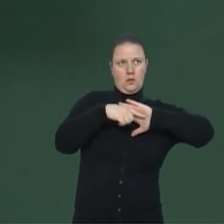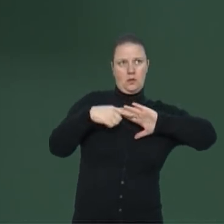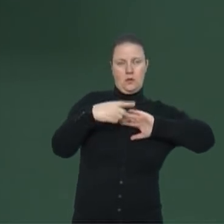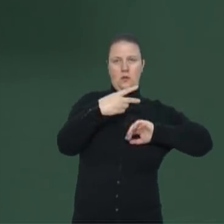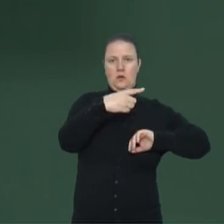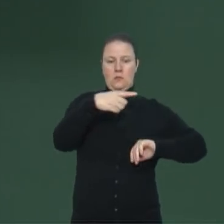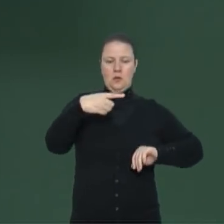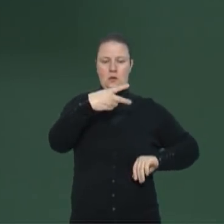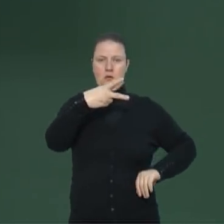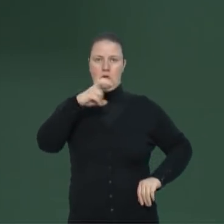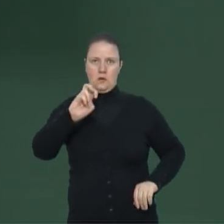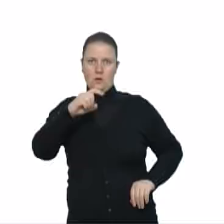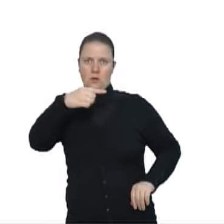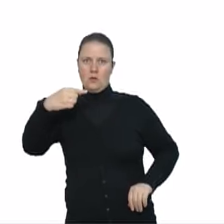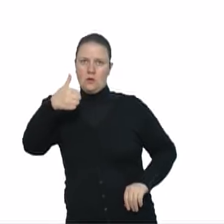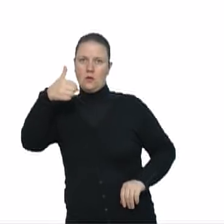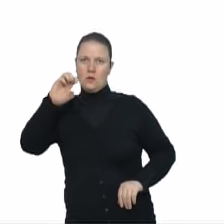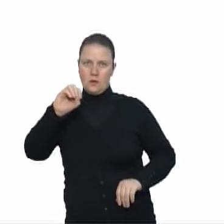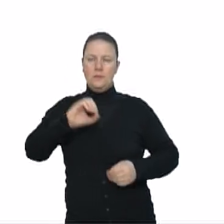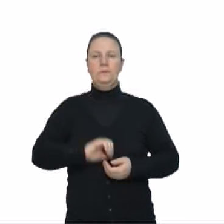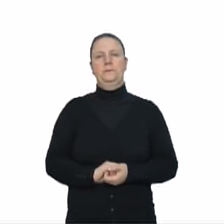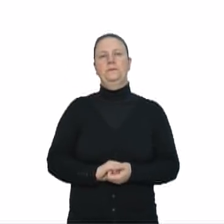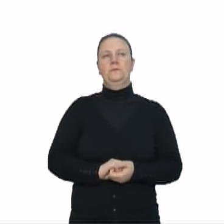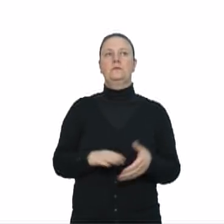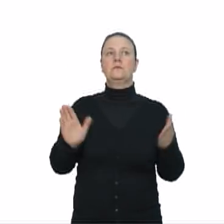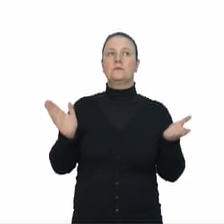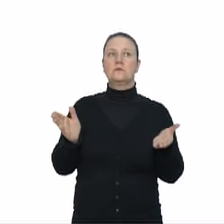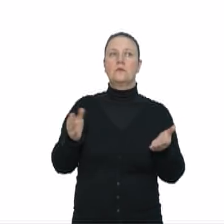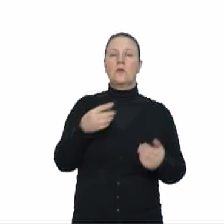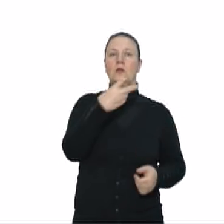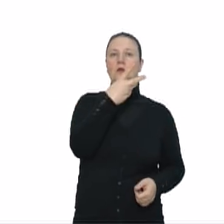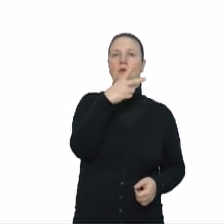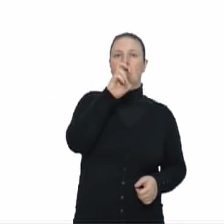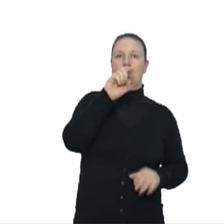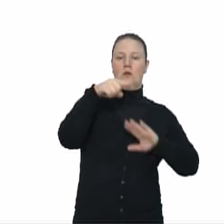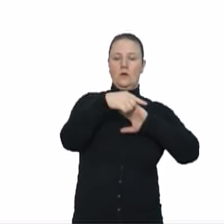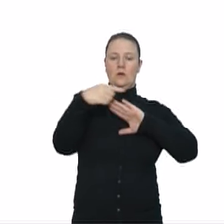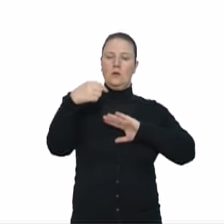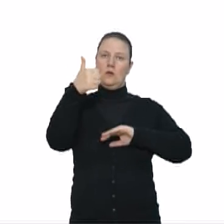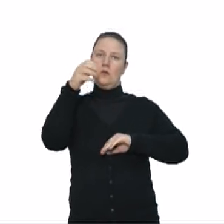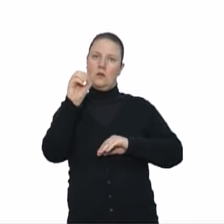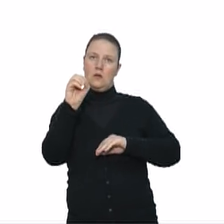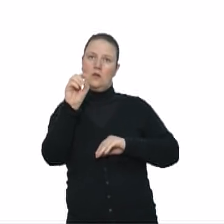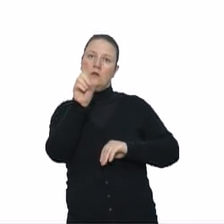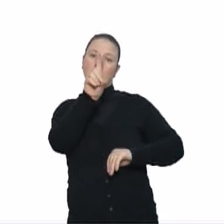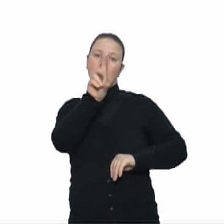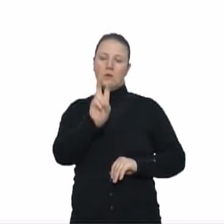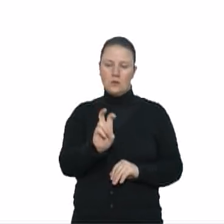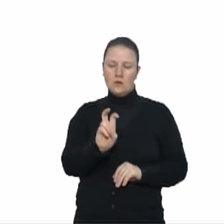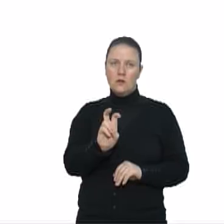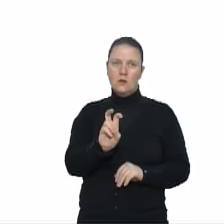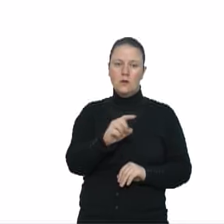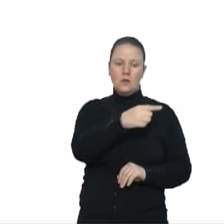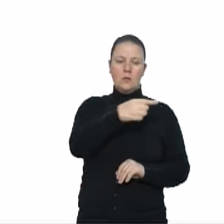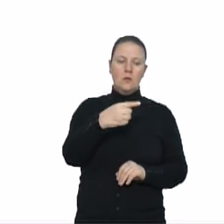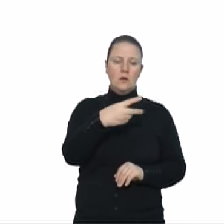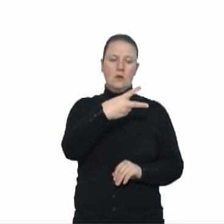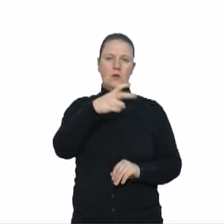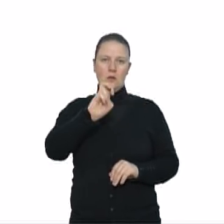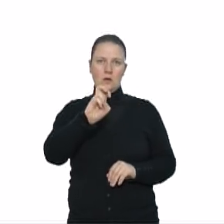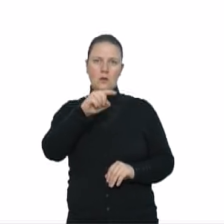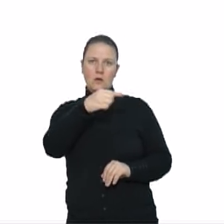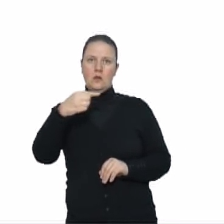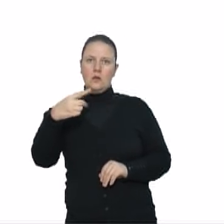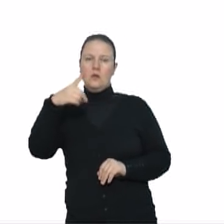menos 25 menos 10, ok? E aqui, 25 menos 10 é 15, e menos 25 menos 10